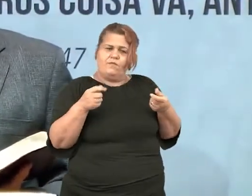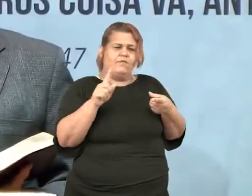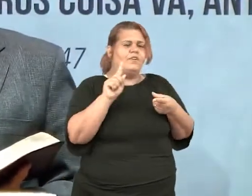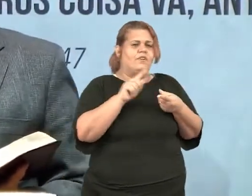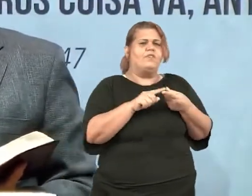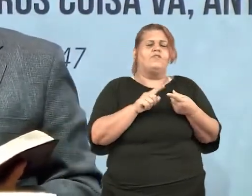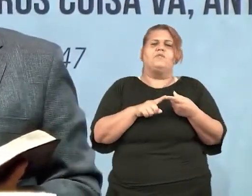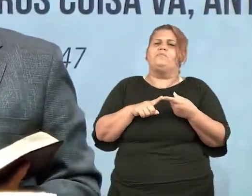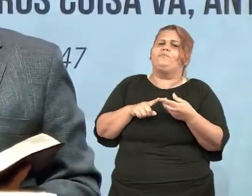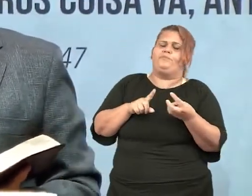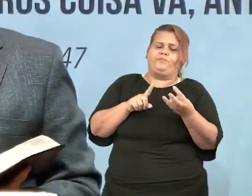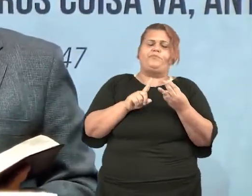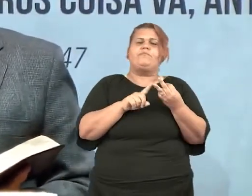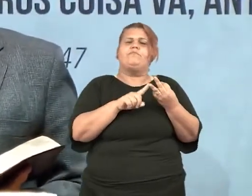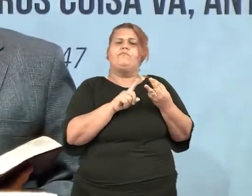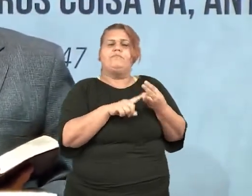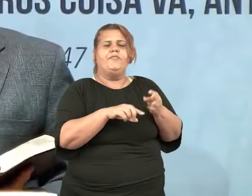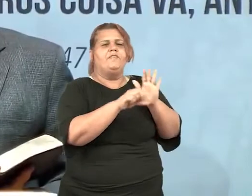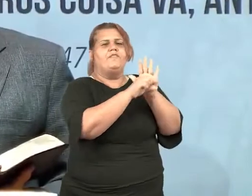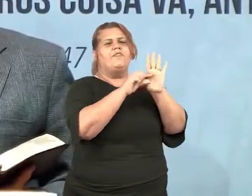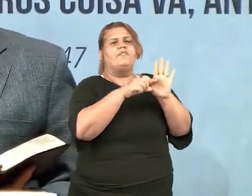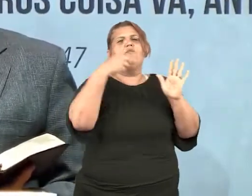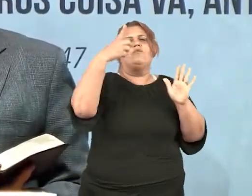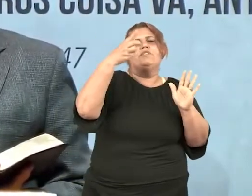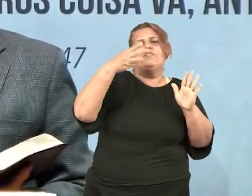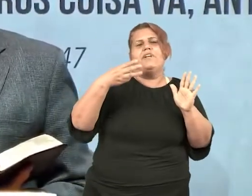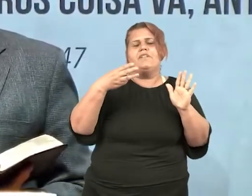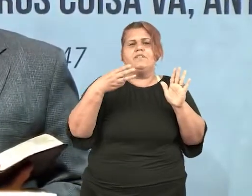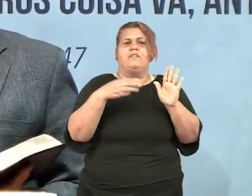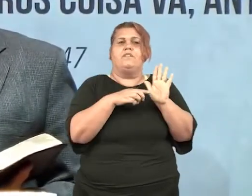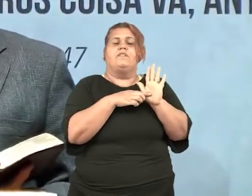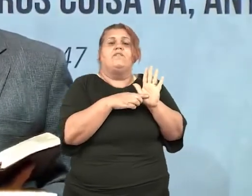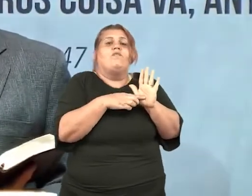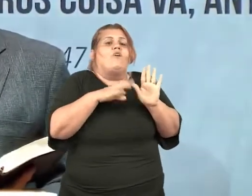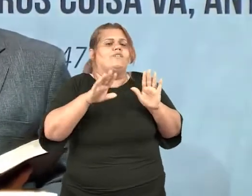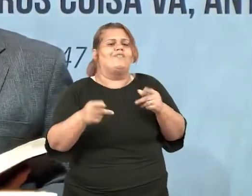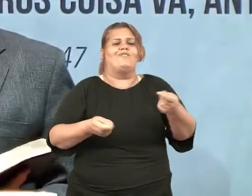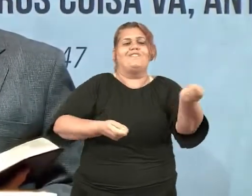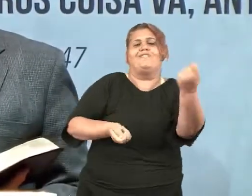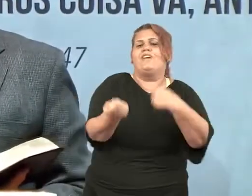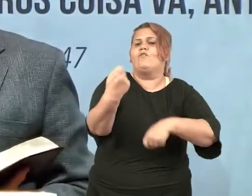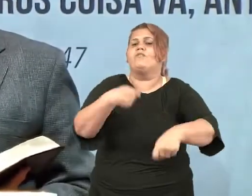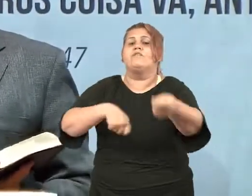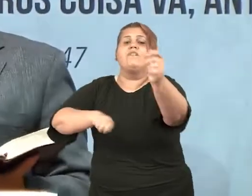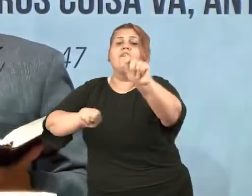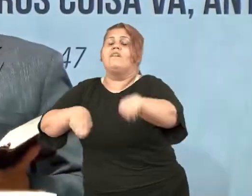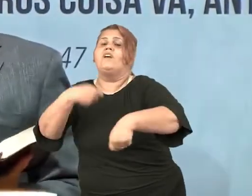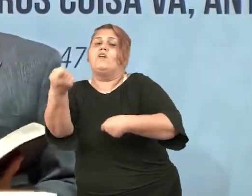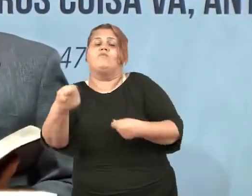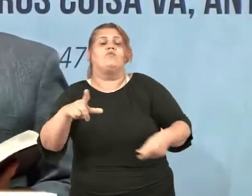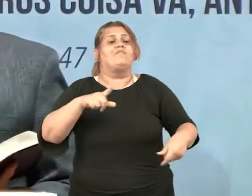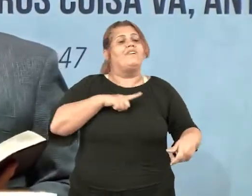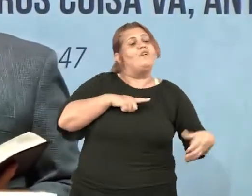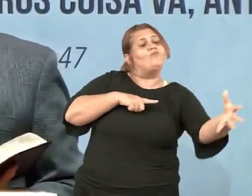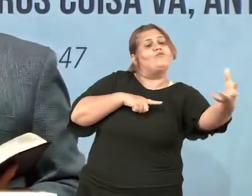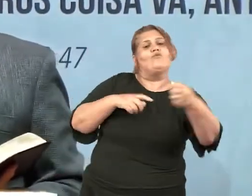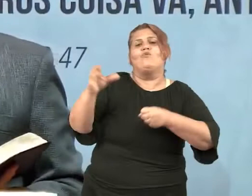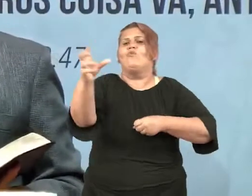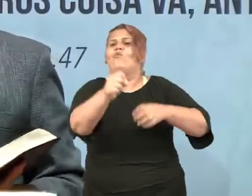você, no versículo 13 ainda, diz que nós negociaremos e nós teremos